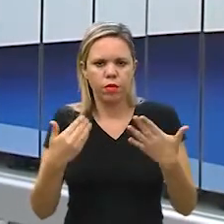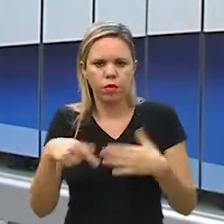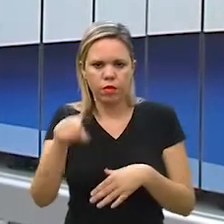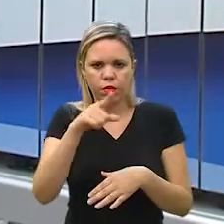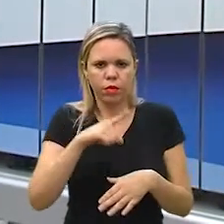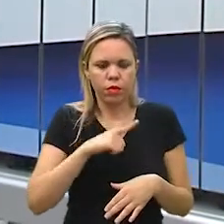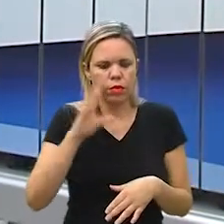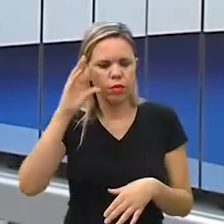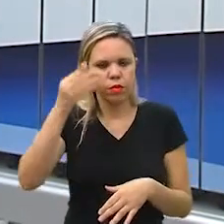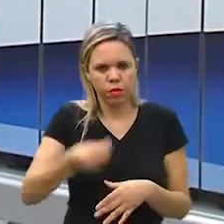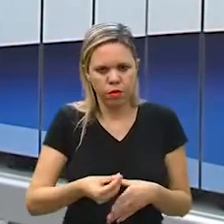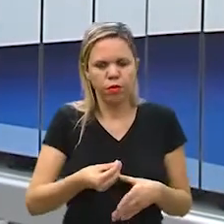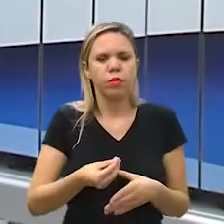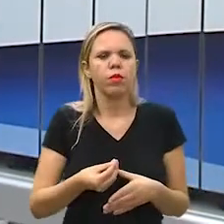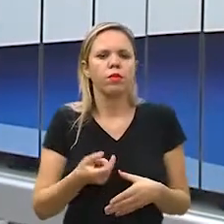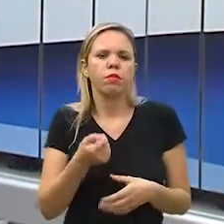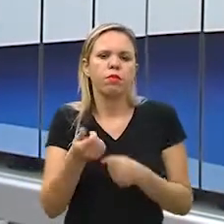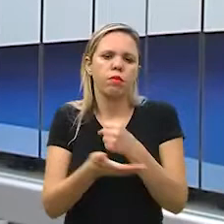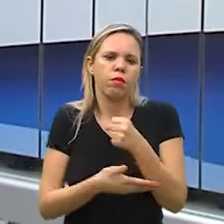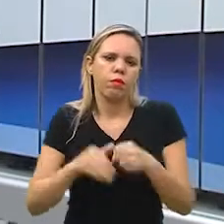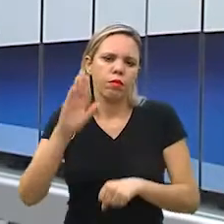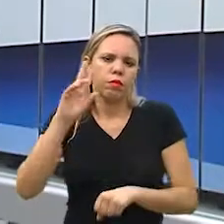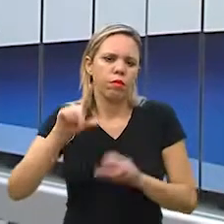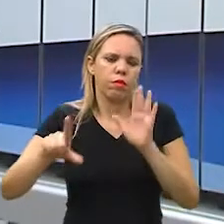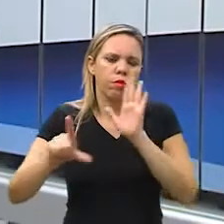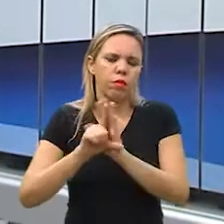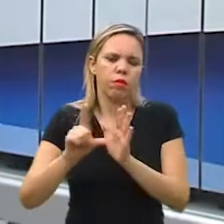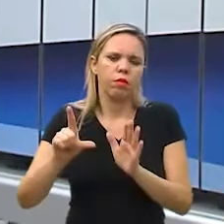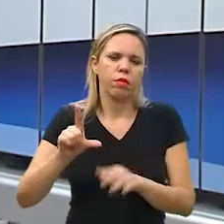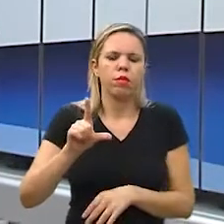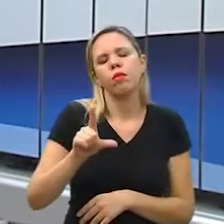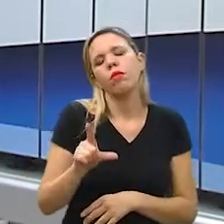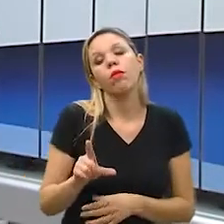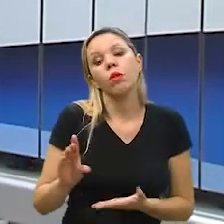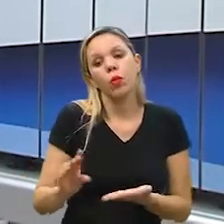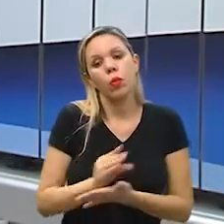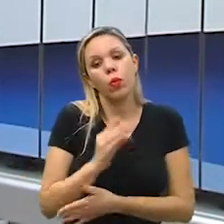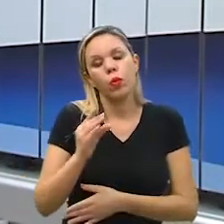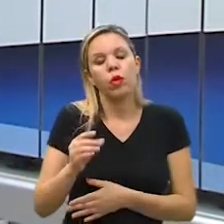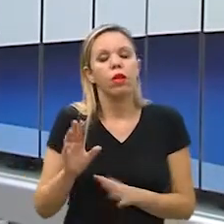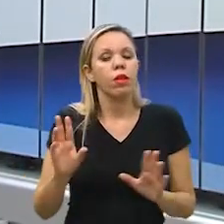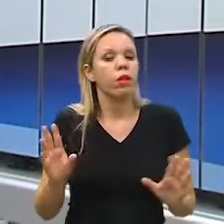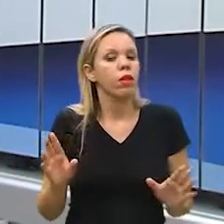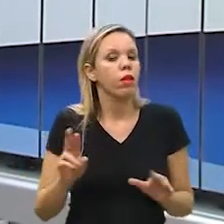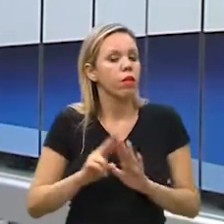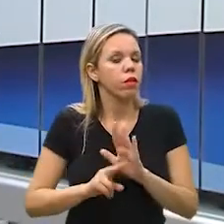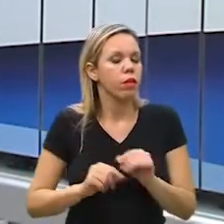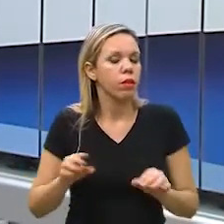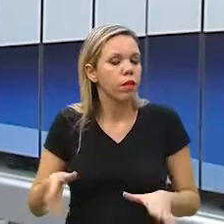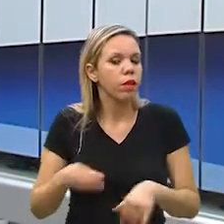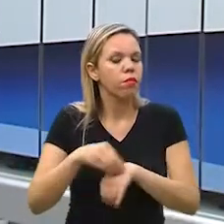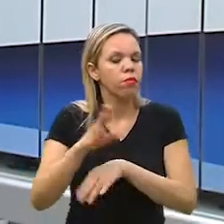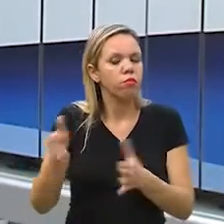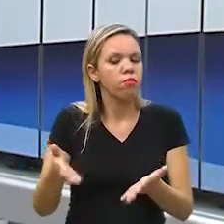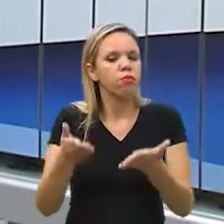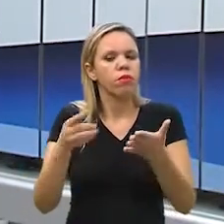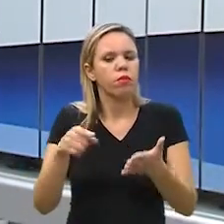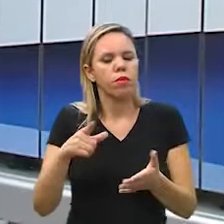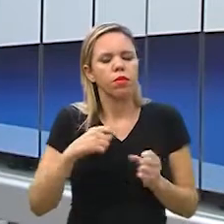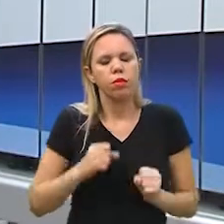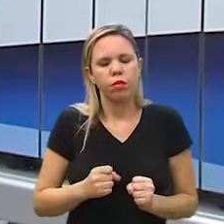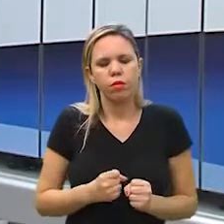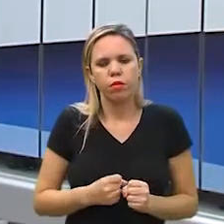você tenha entendido um pouco mais sobre a Lei de Diretrizes Orçamentárias, que a gente tenha plantado esta sementinha, que